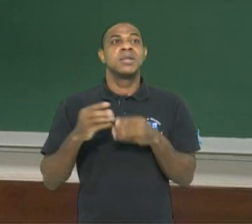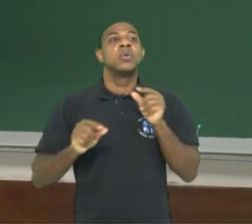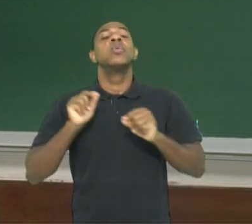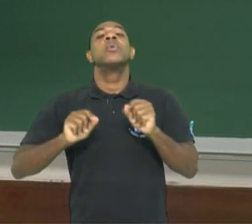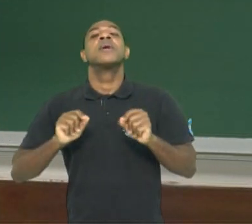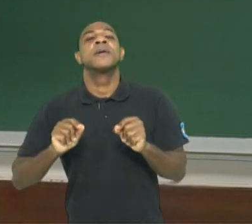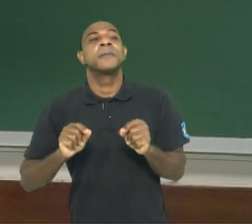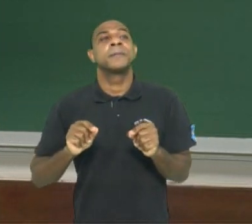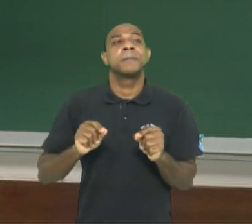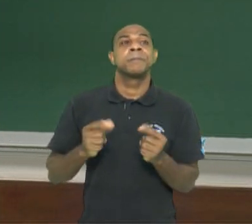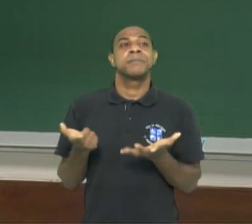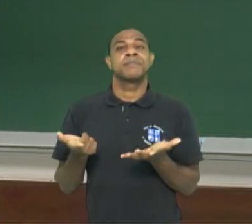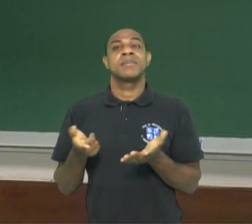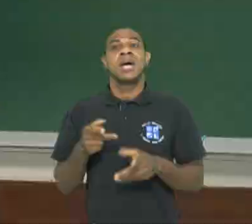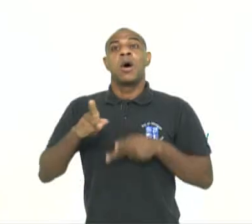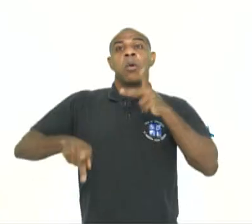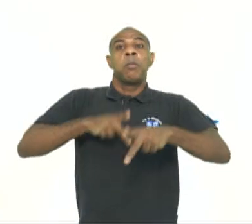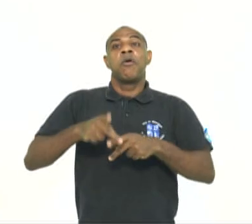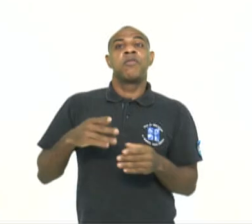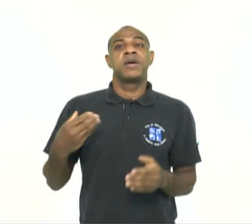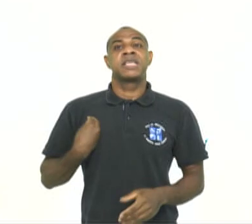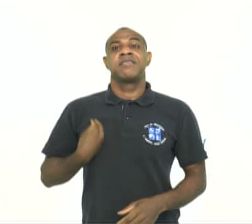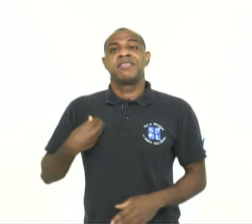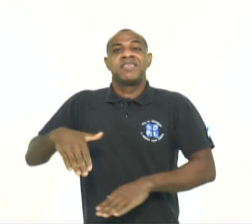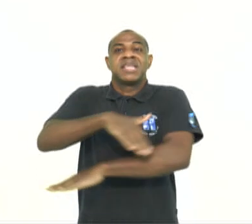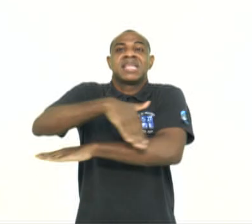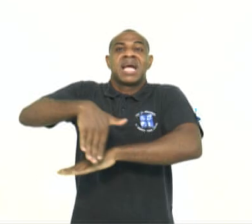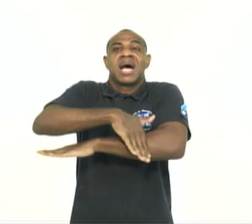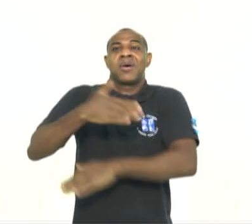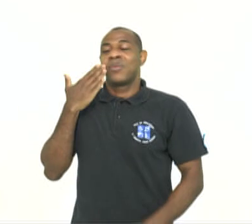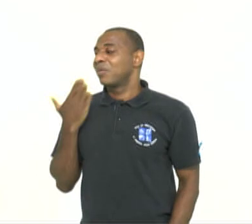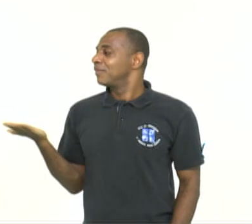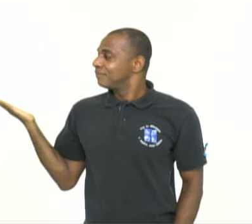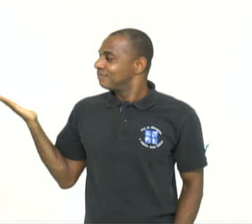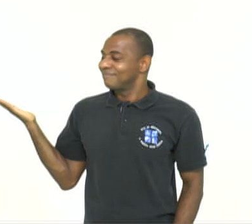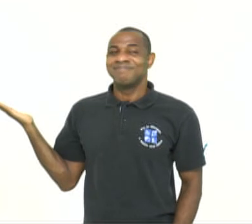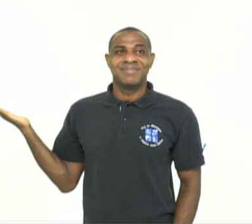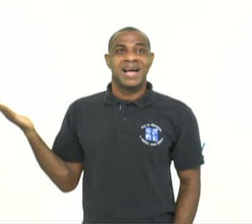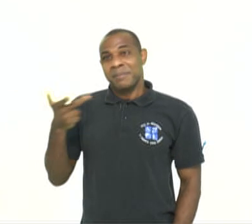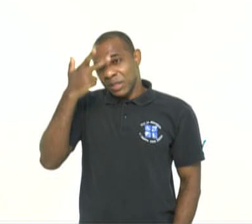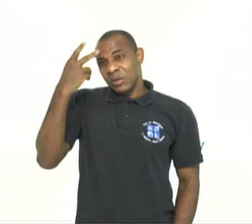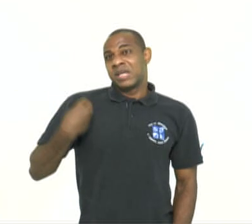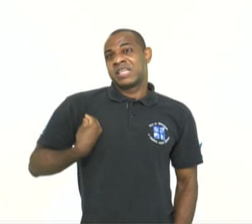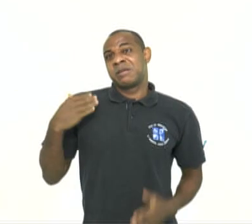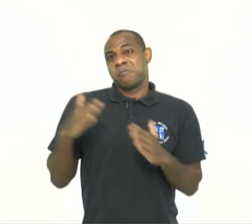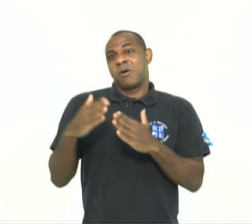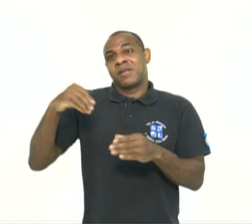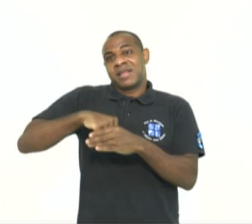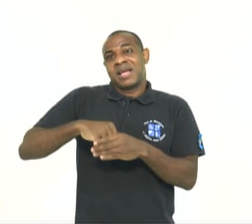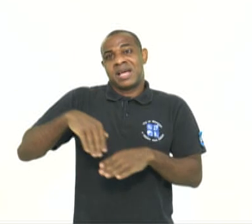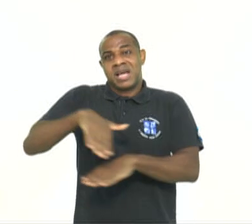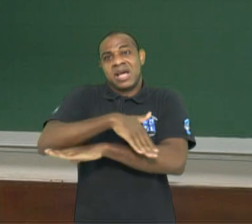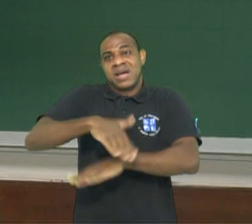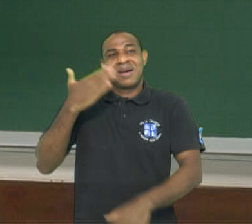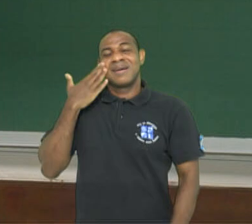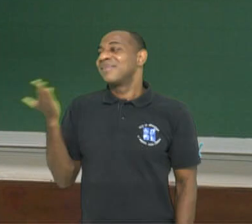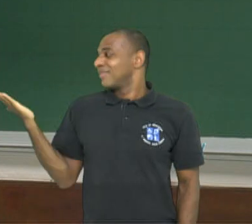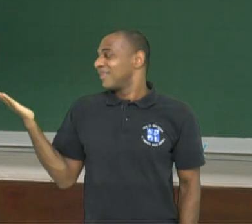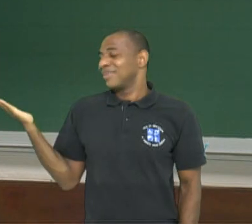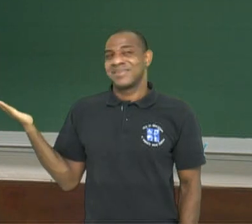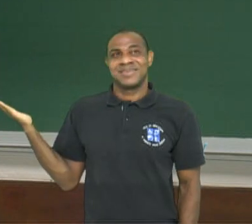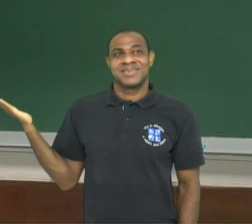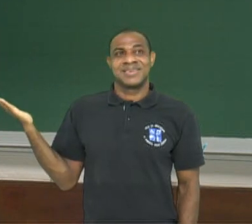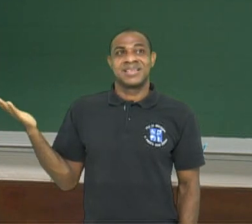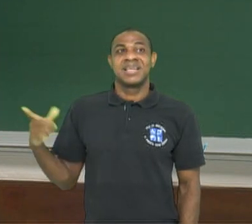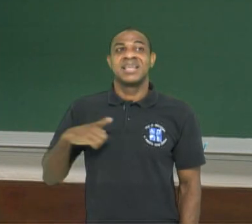vocês é a população de rua. As pessoas que vivem na rua, elas também estão ali justamente